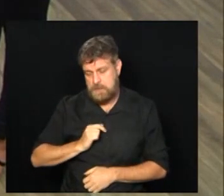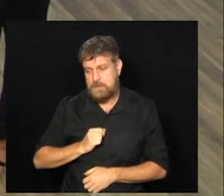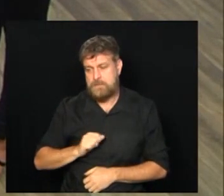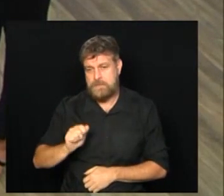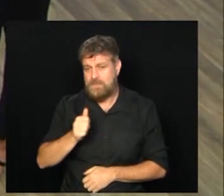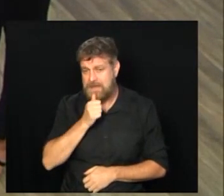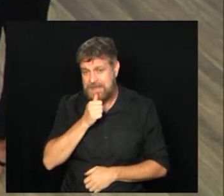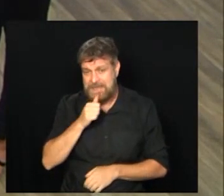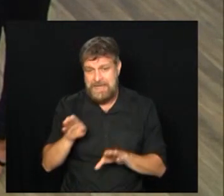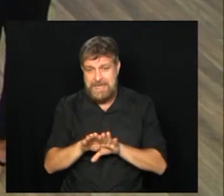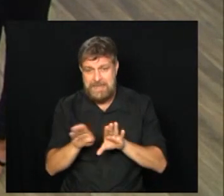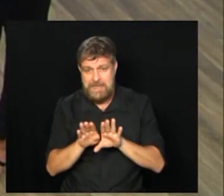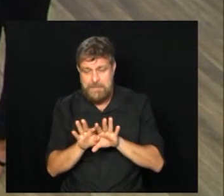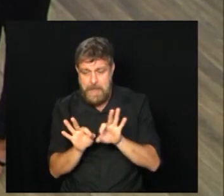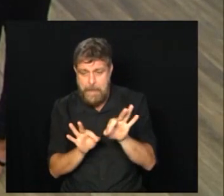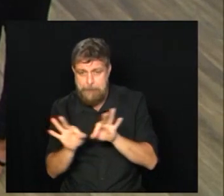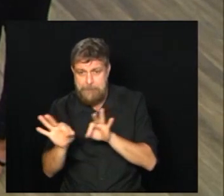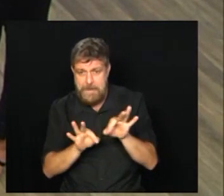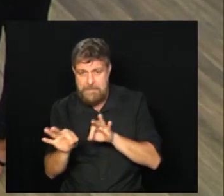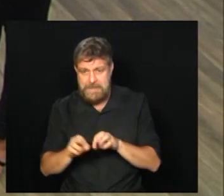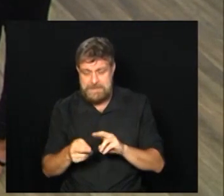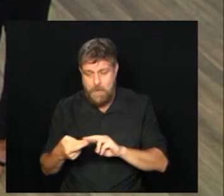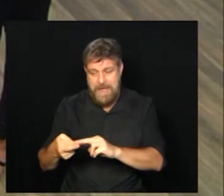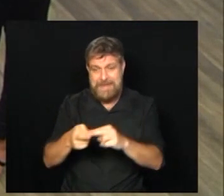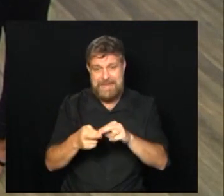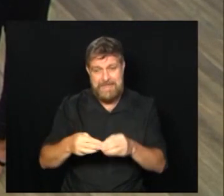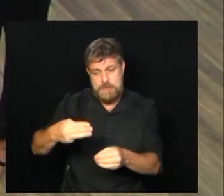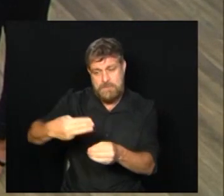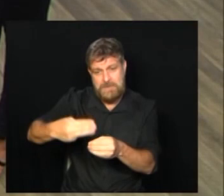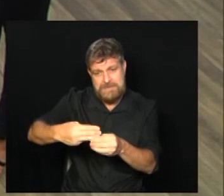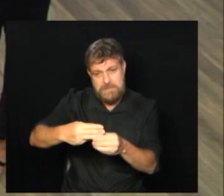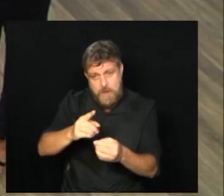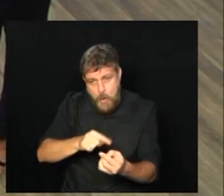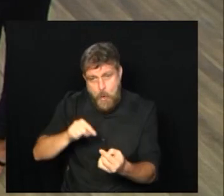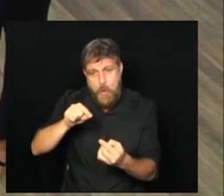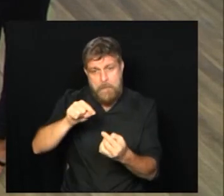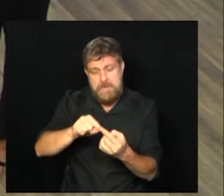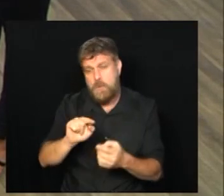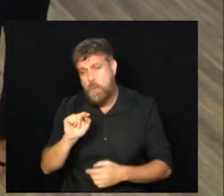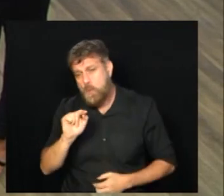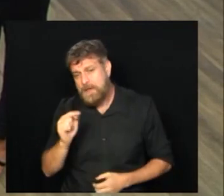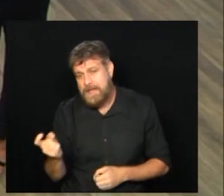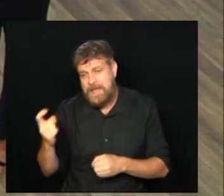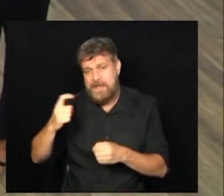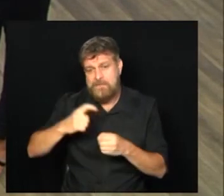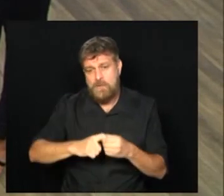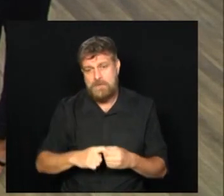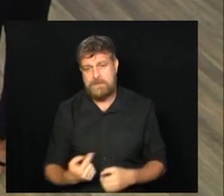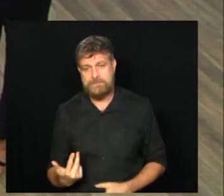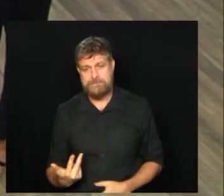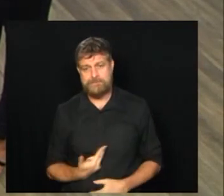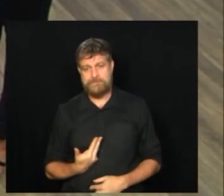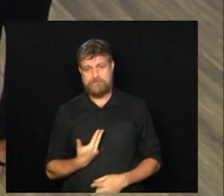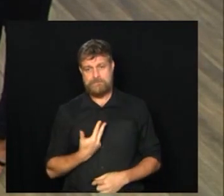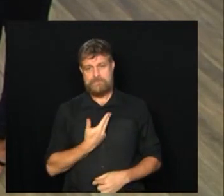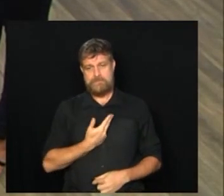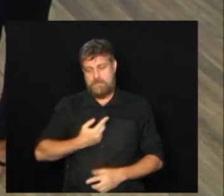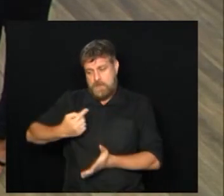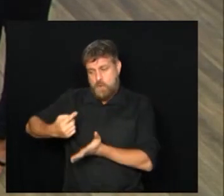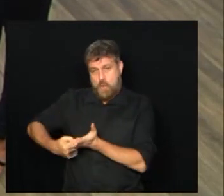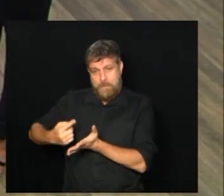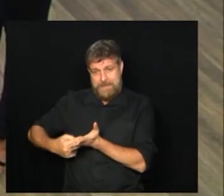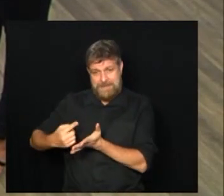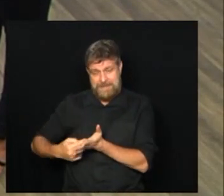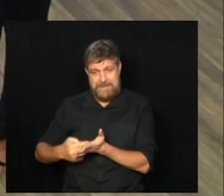a preparação na rede municipal para a retomada das cirurgias eletivas. Olha,